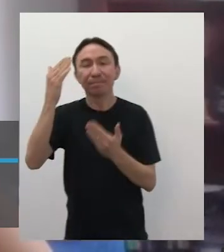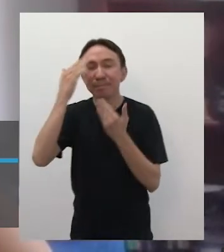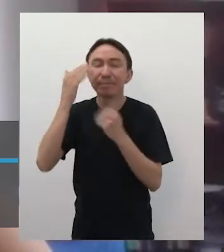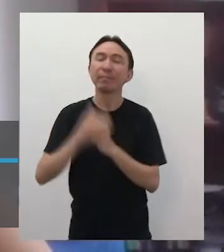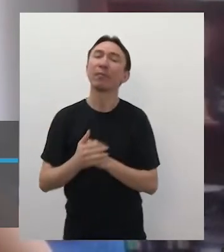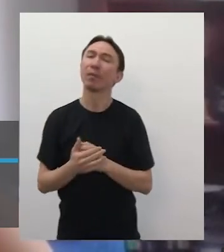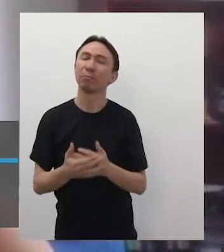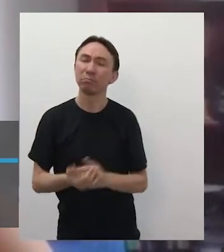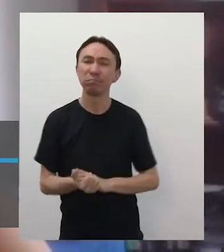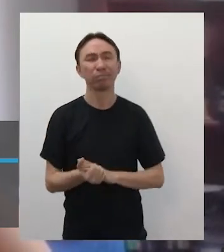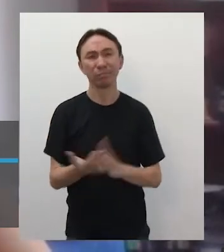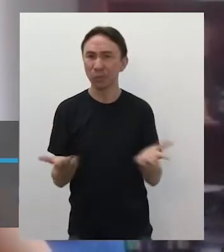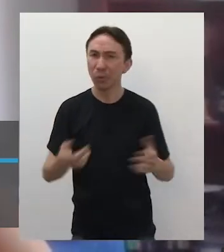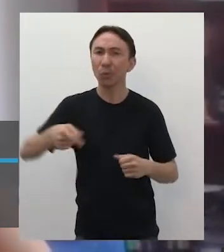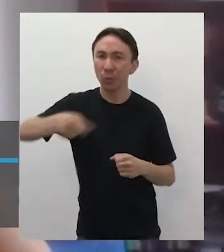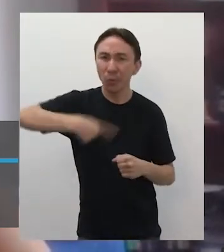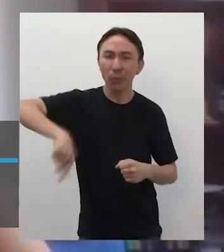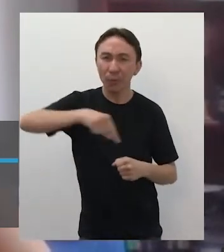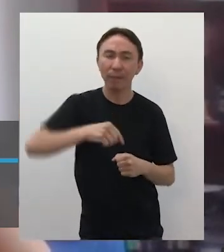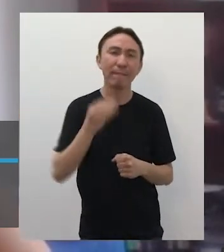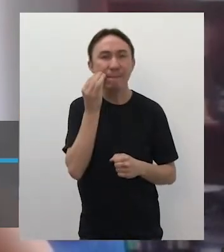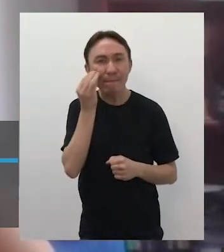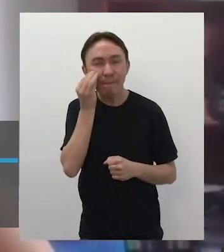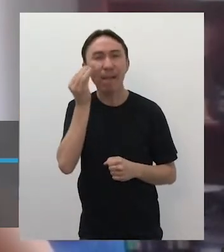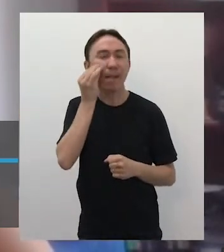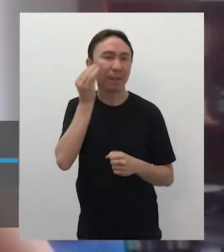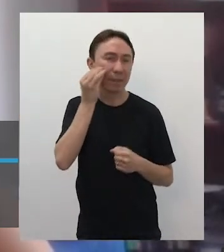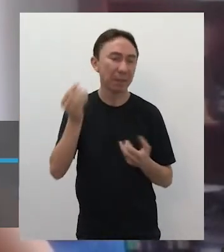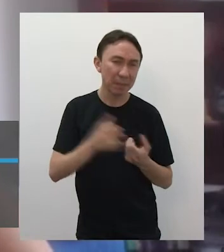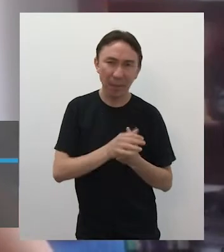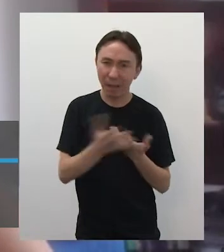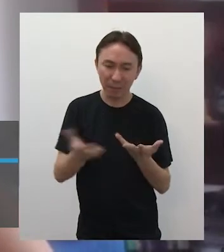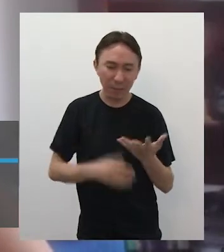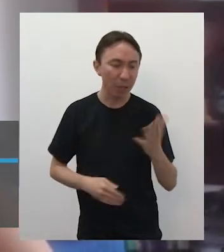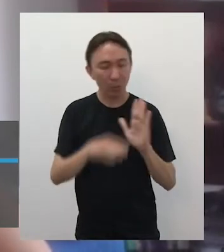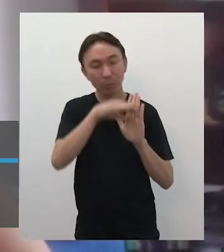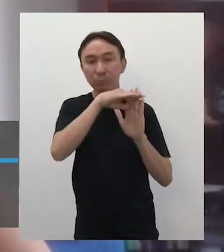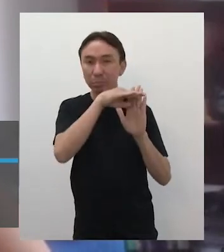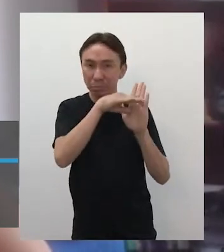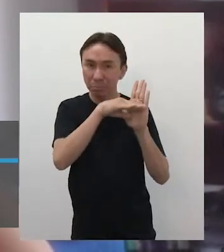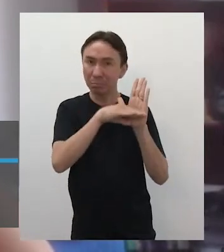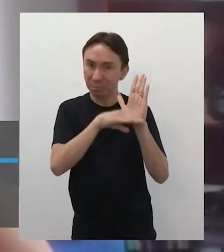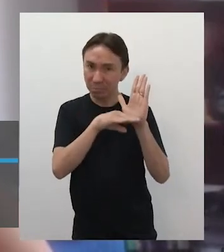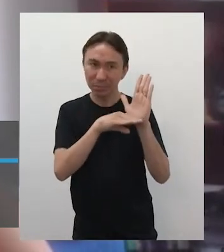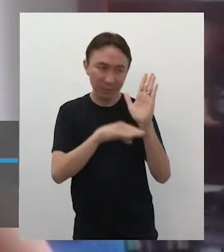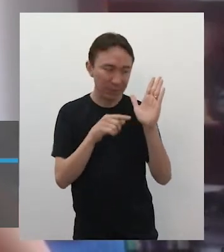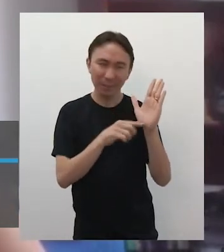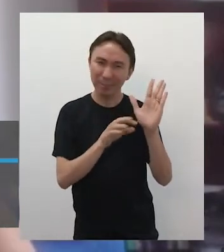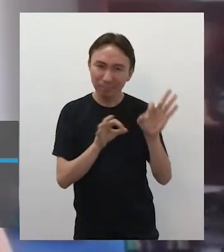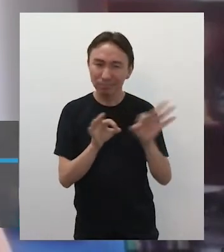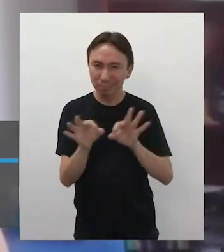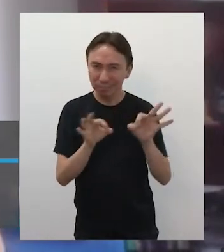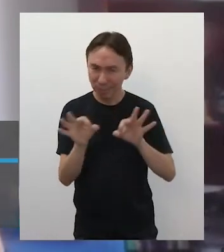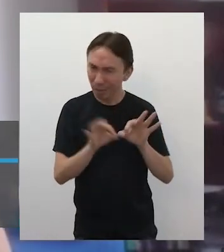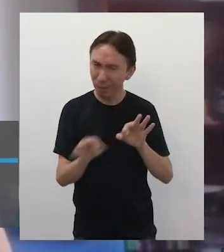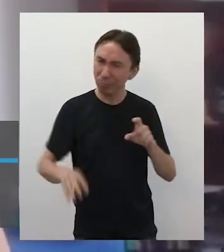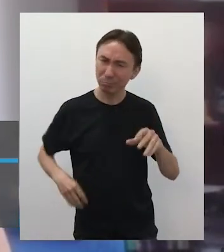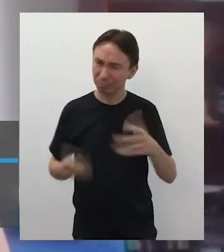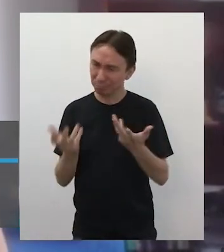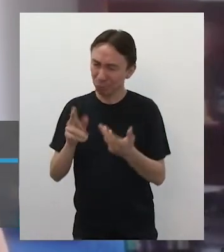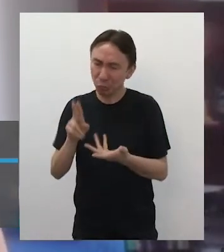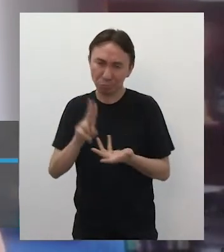essas listas, né, que ela também precisa cumprir. Então, eu gostaria que a senhora pudesse comentar um pouquinho também, né, ela gostaria de uma